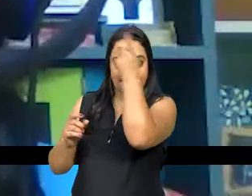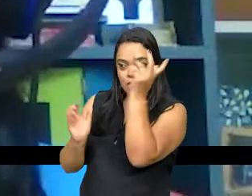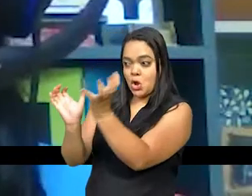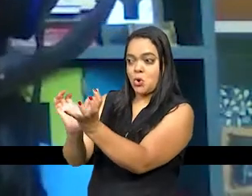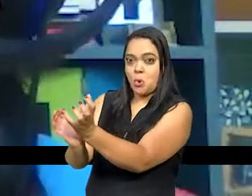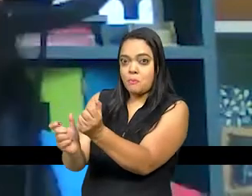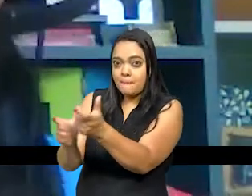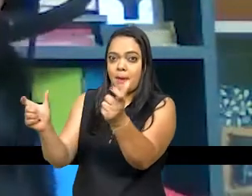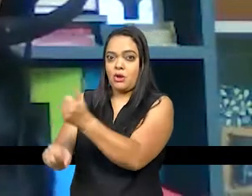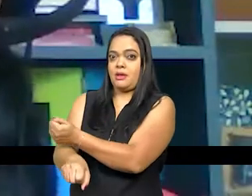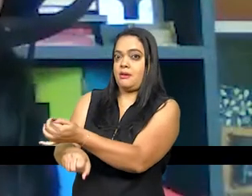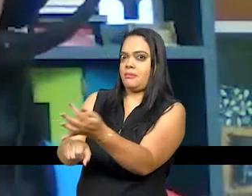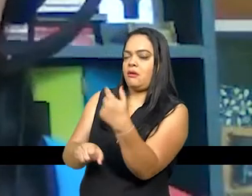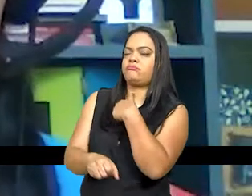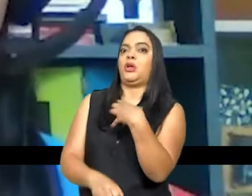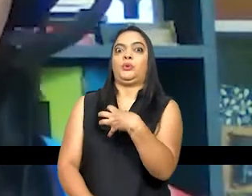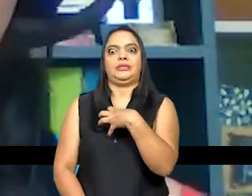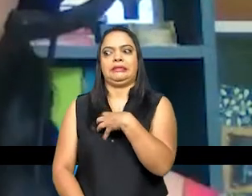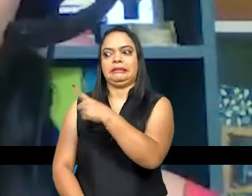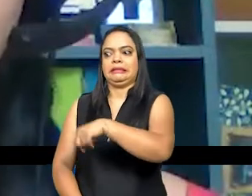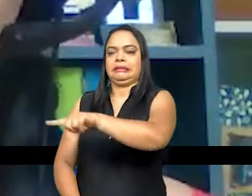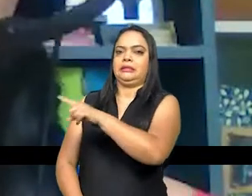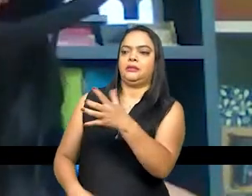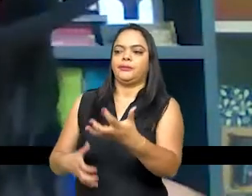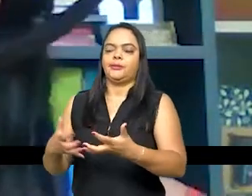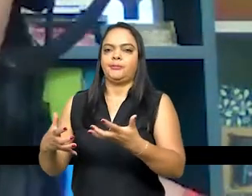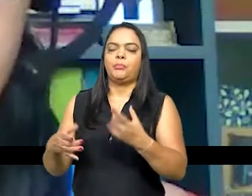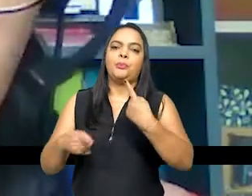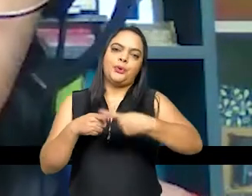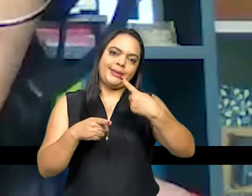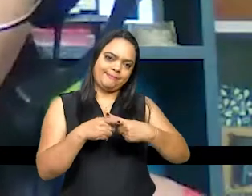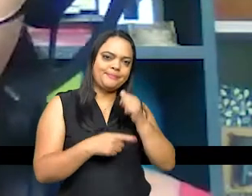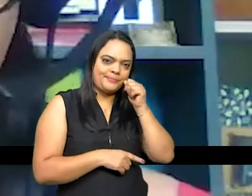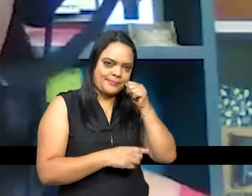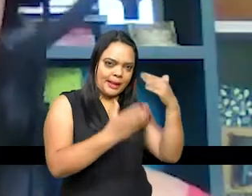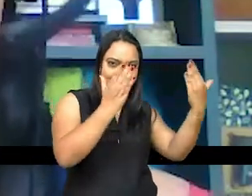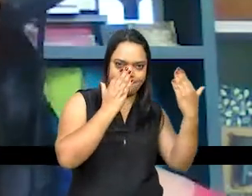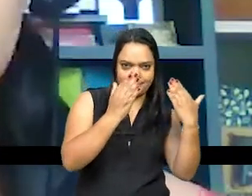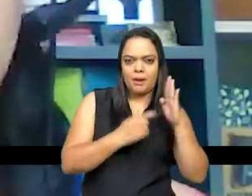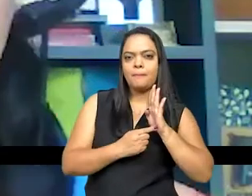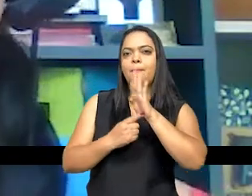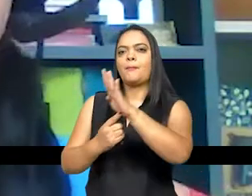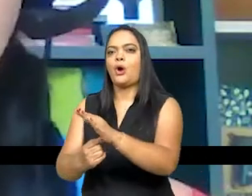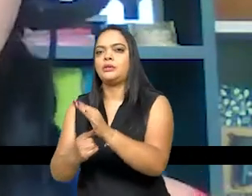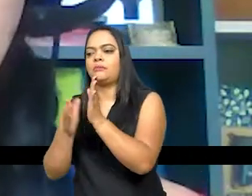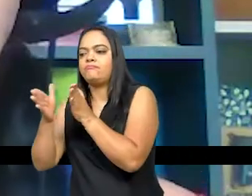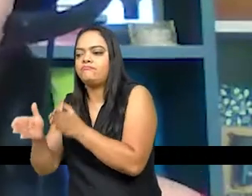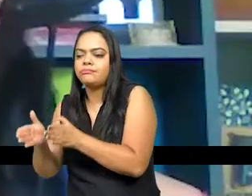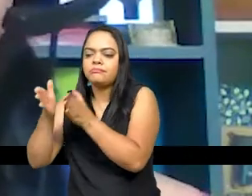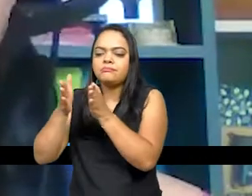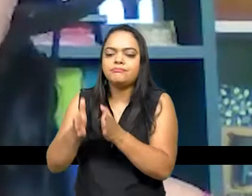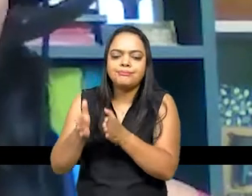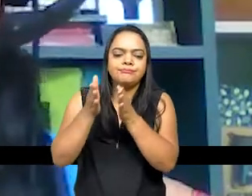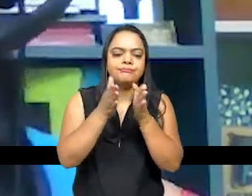um desconforto profundo, porque ela vai apresentar os estágios de construção